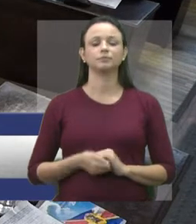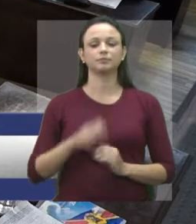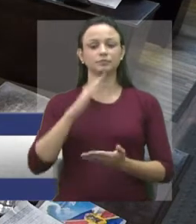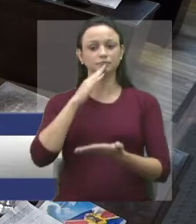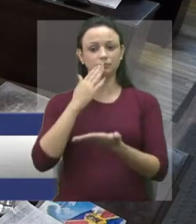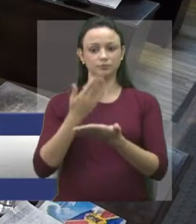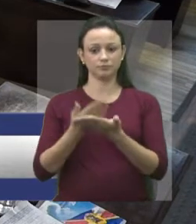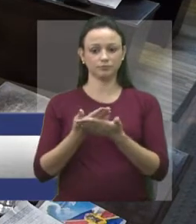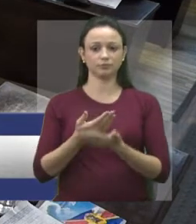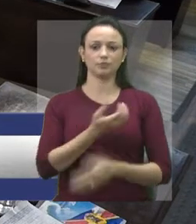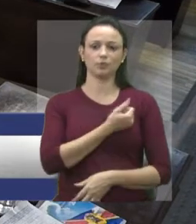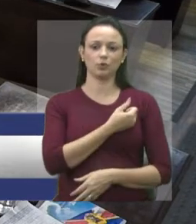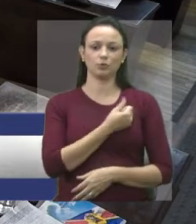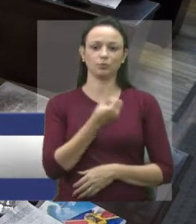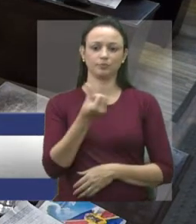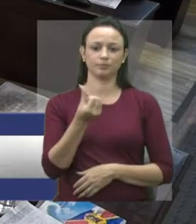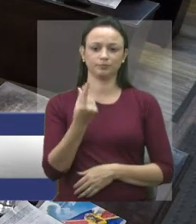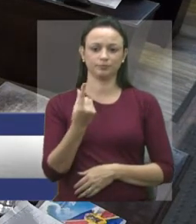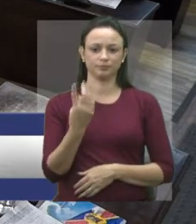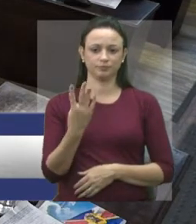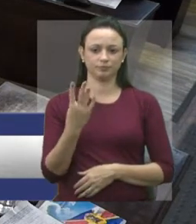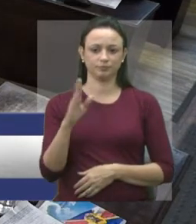Requerimento número